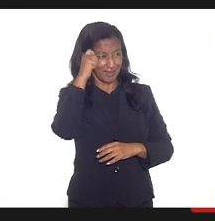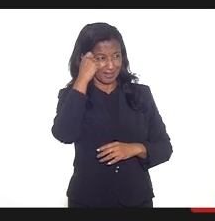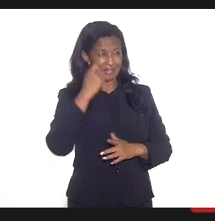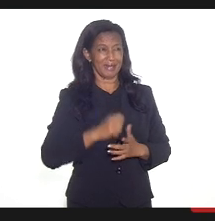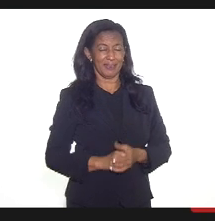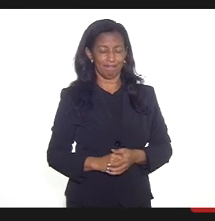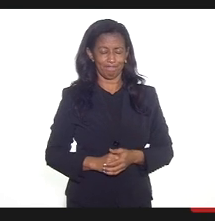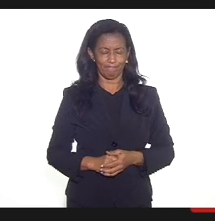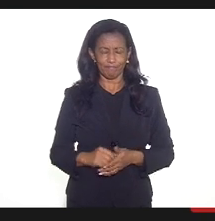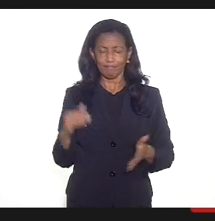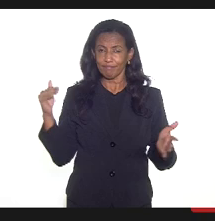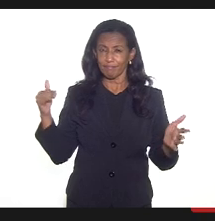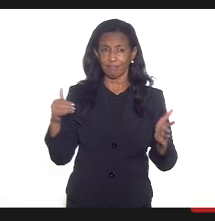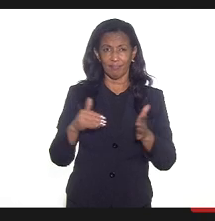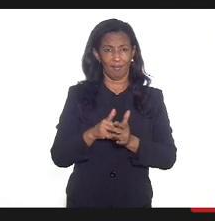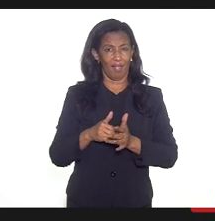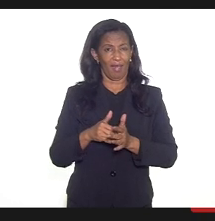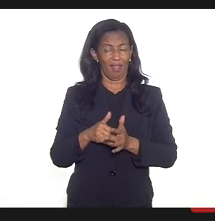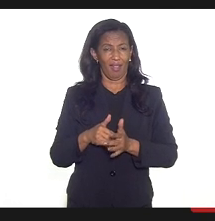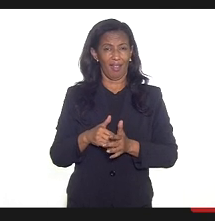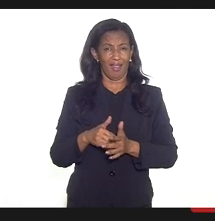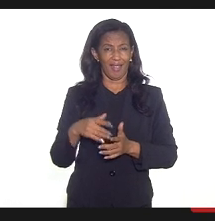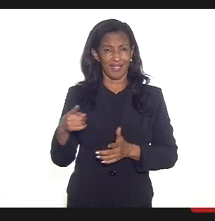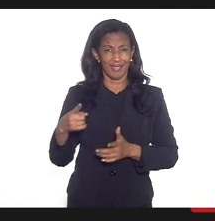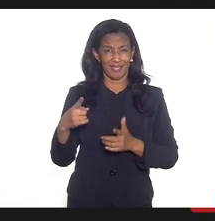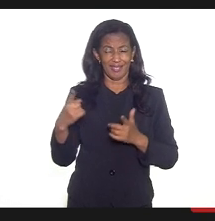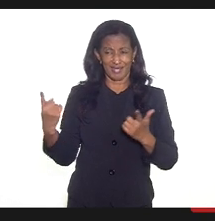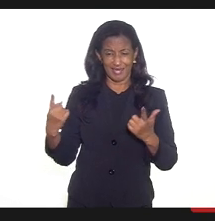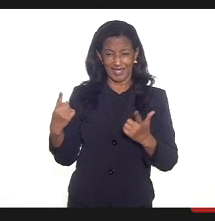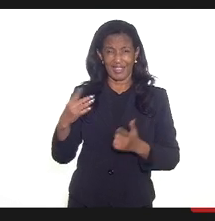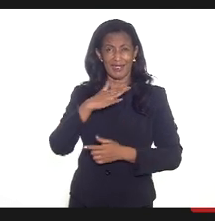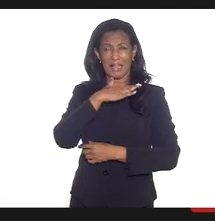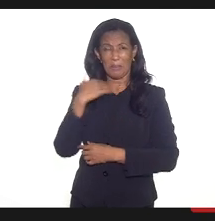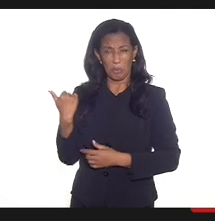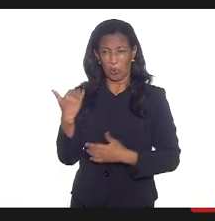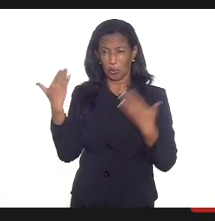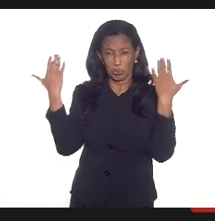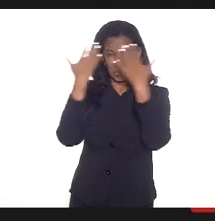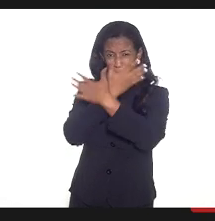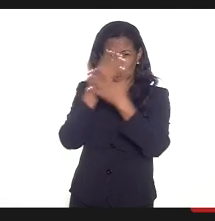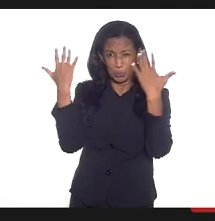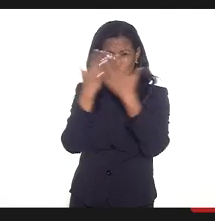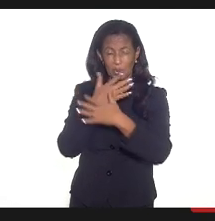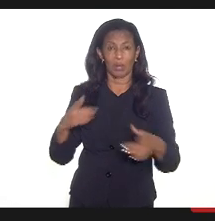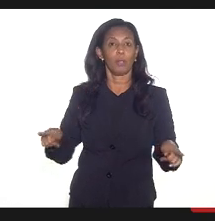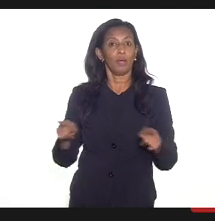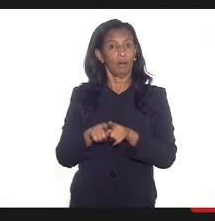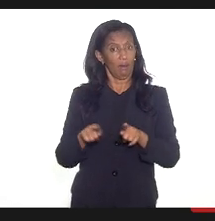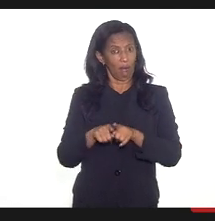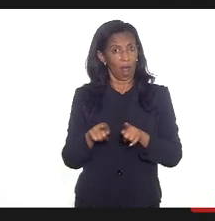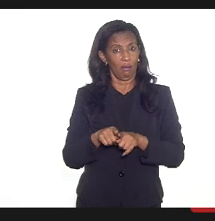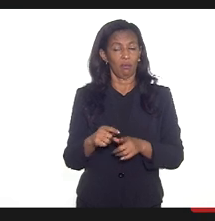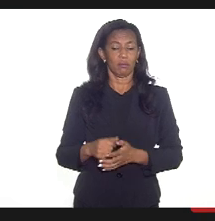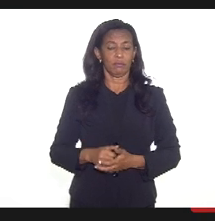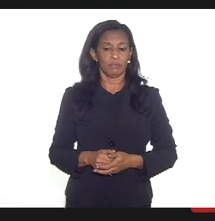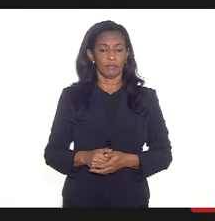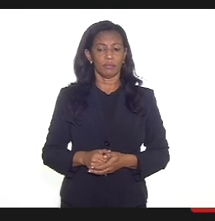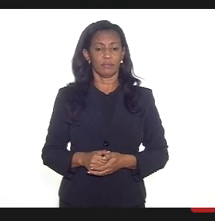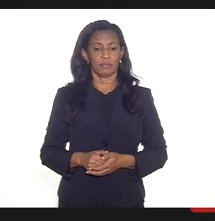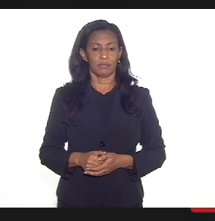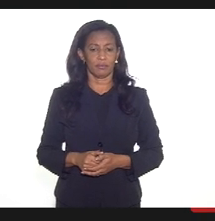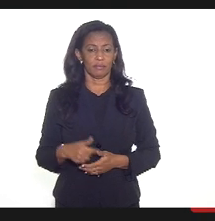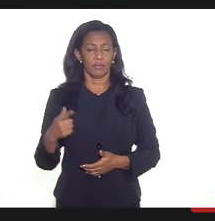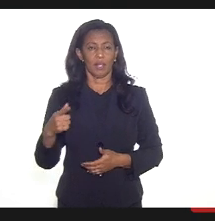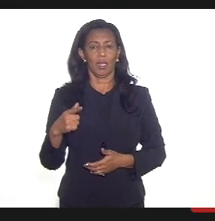negra, até na tragédia, ela é invisibilizada. Porque, inclusive,